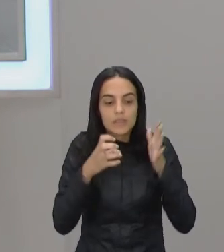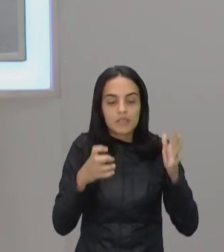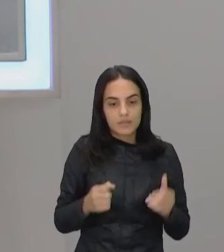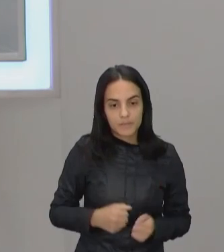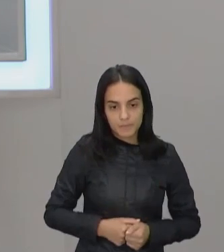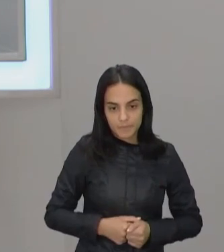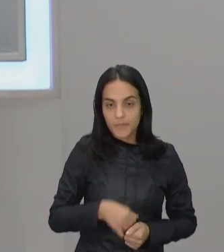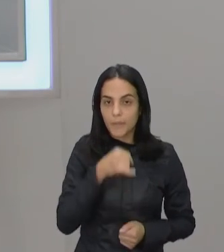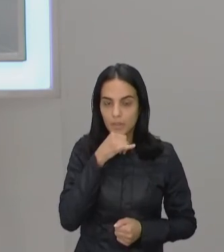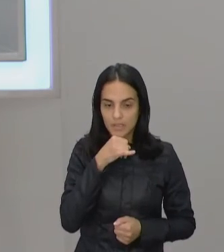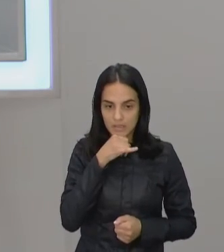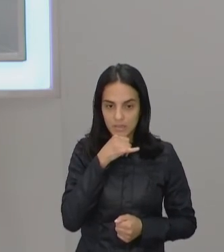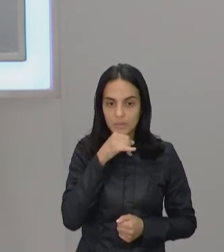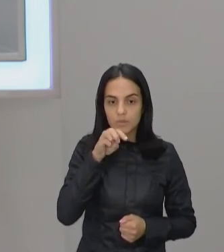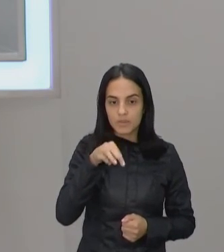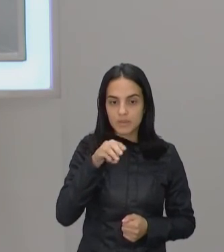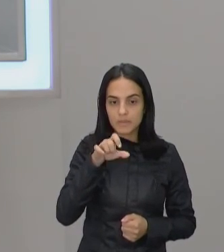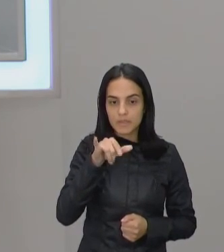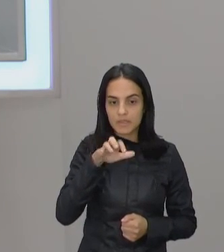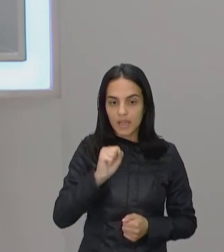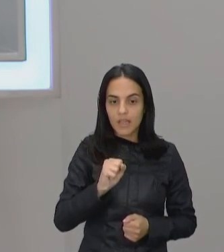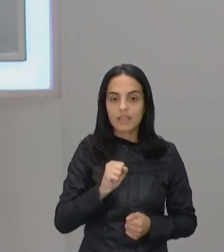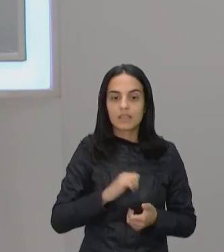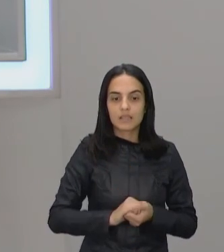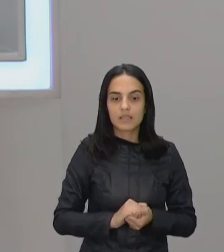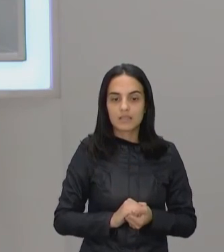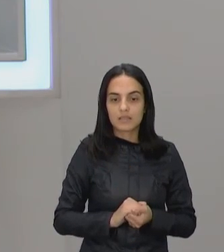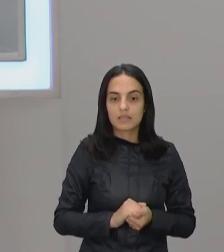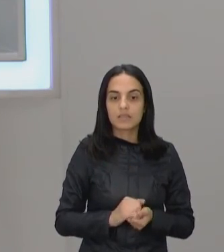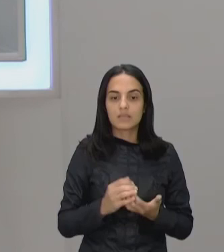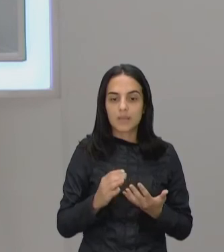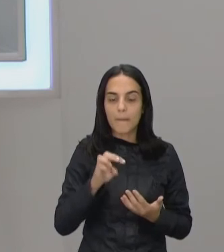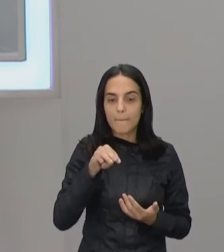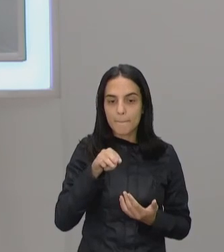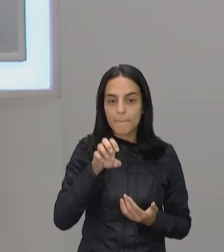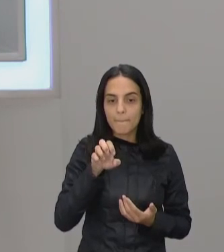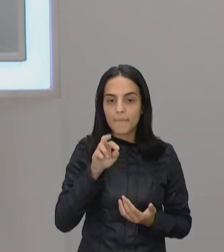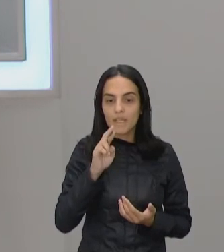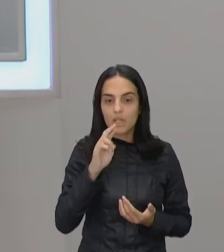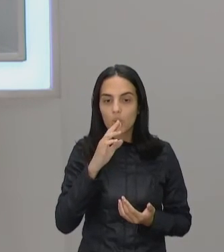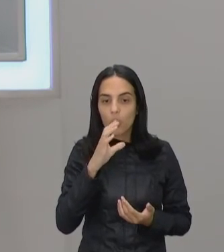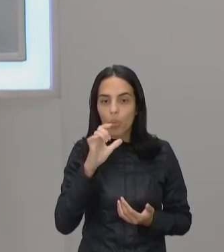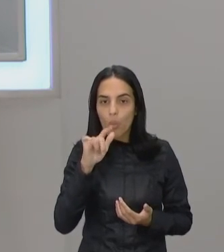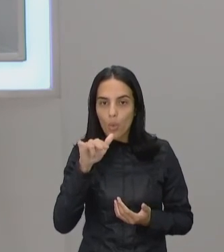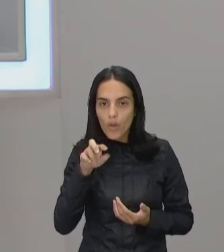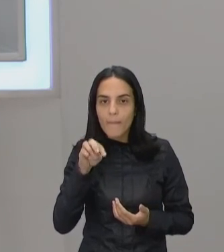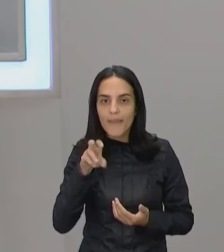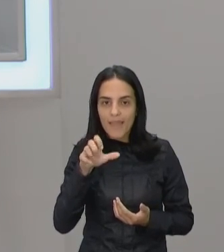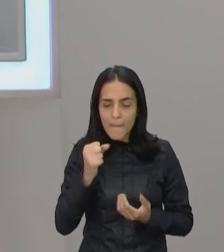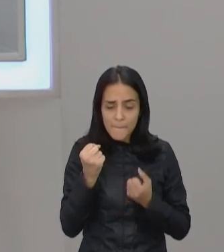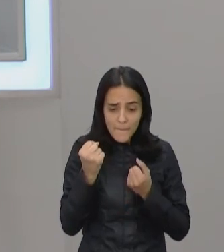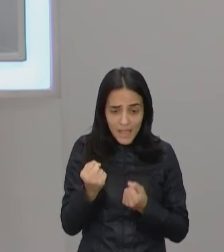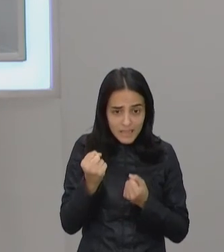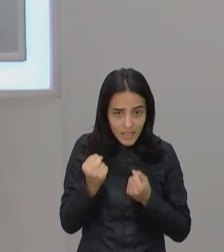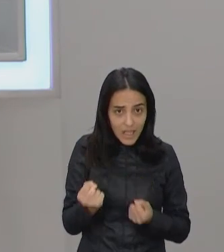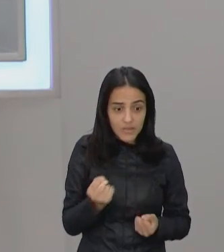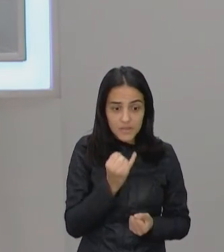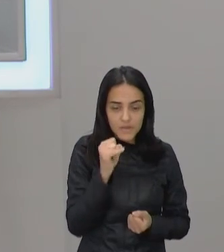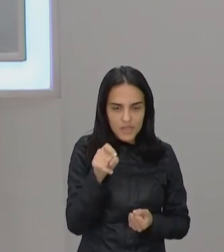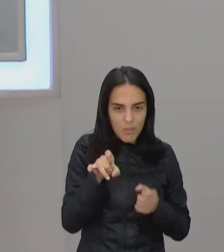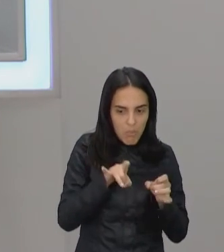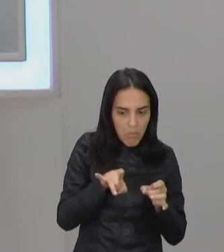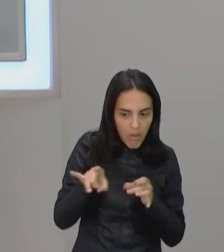Por exemplo, os metais cádmio aí, metal cádmio, metal mercúrio, são metais pesados. Se você faz o